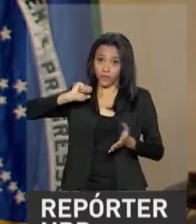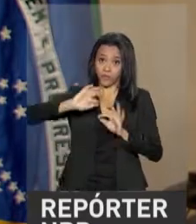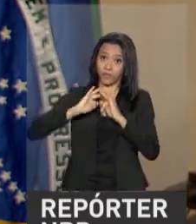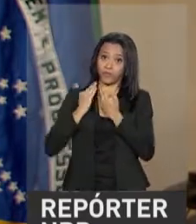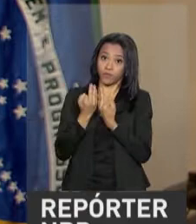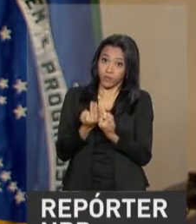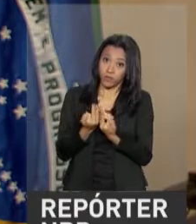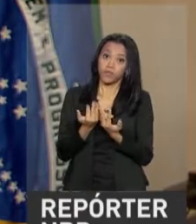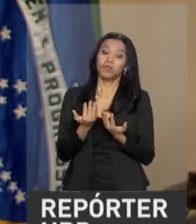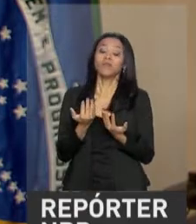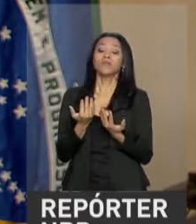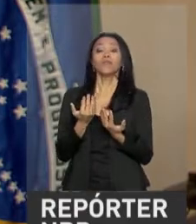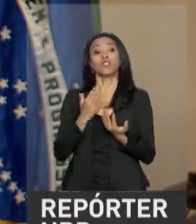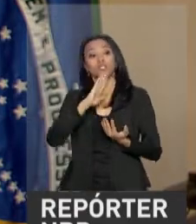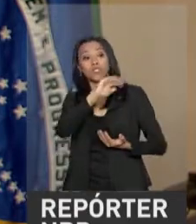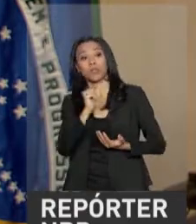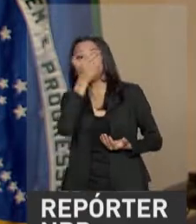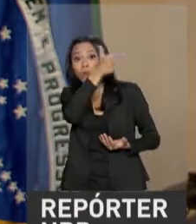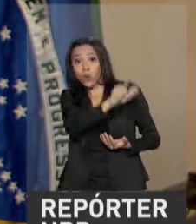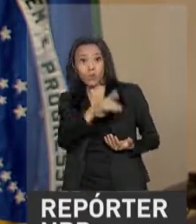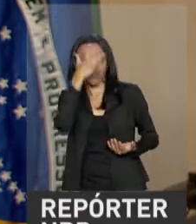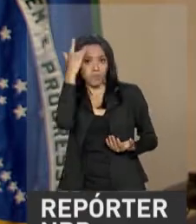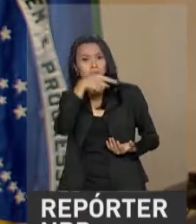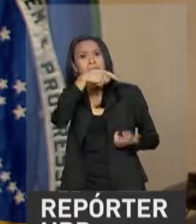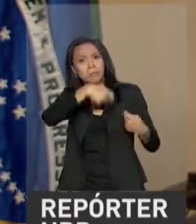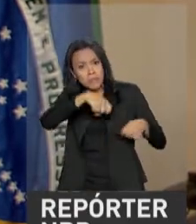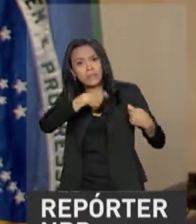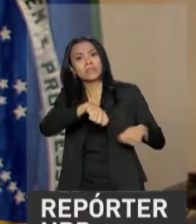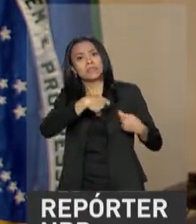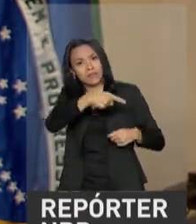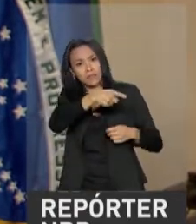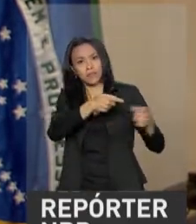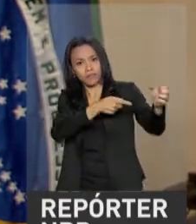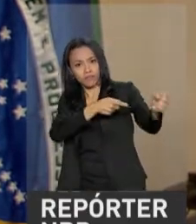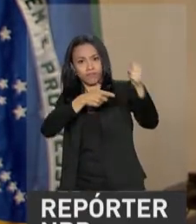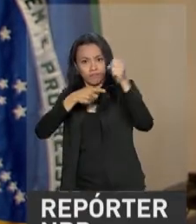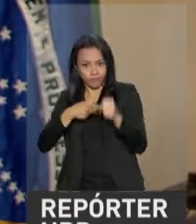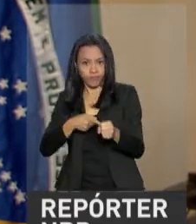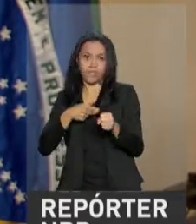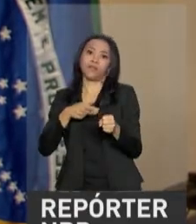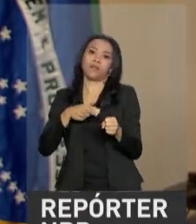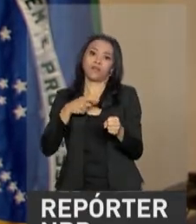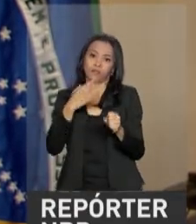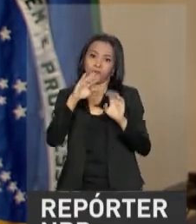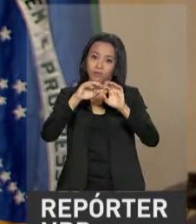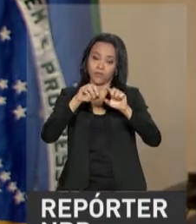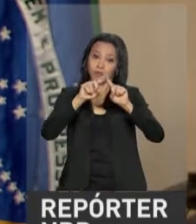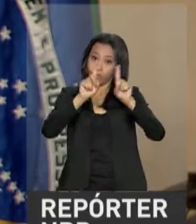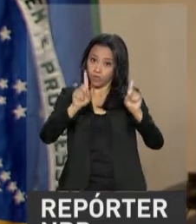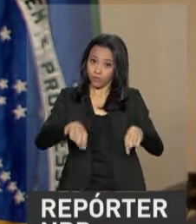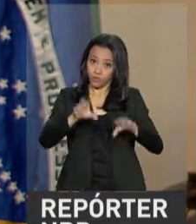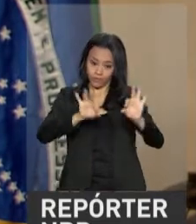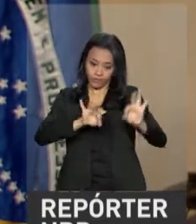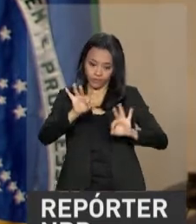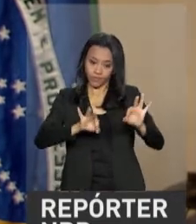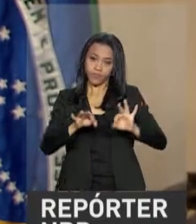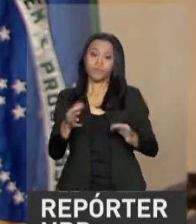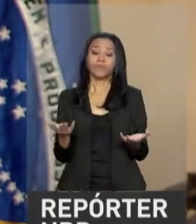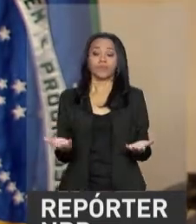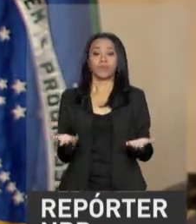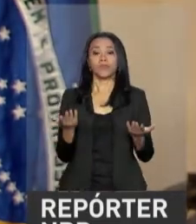espaço para que pessoas que realmente necessitam benefício pudesse entrar dessa forma a